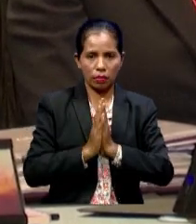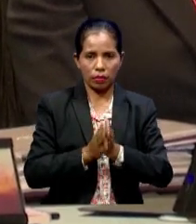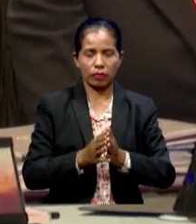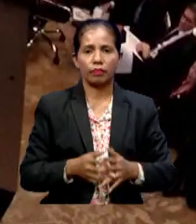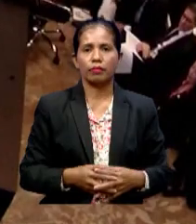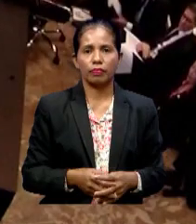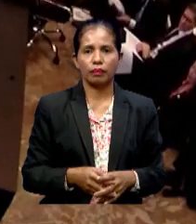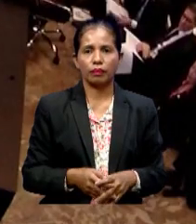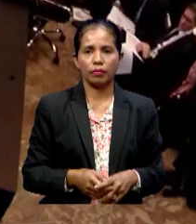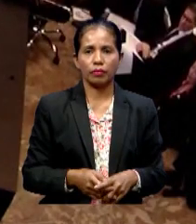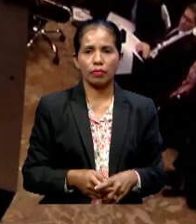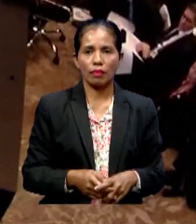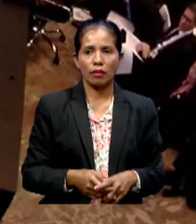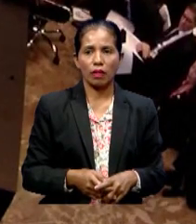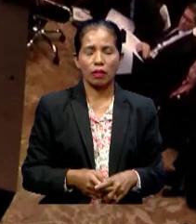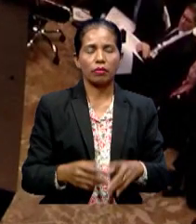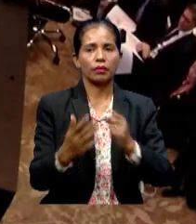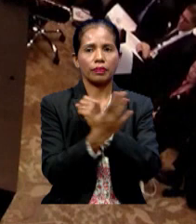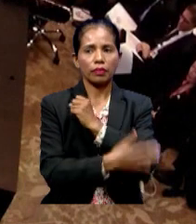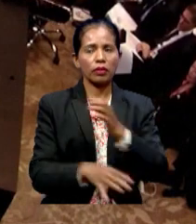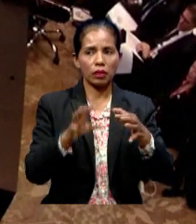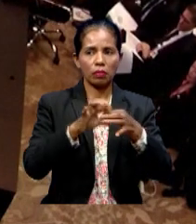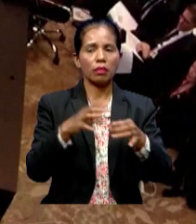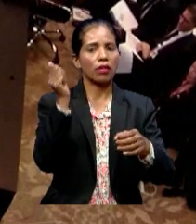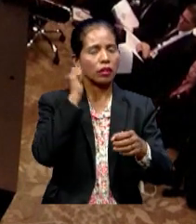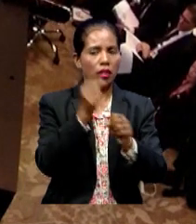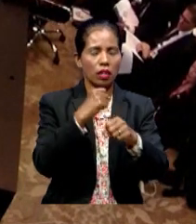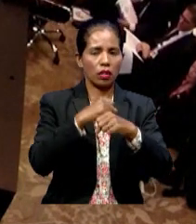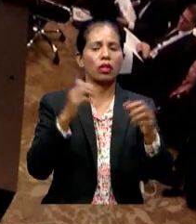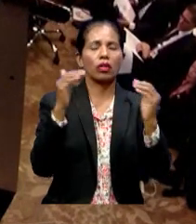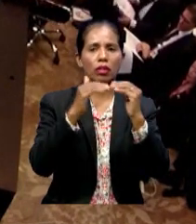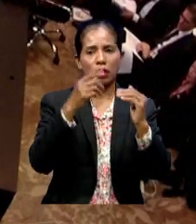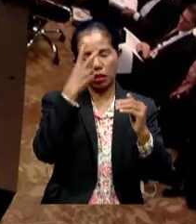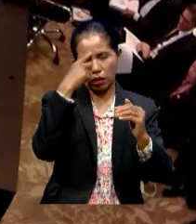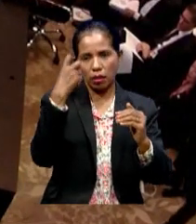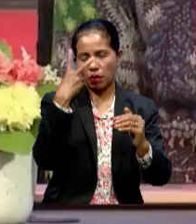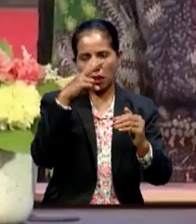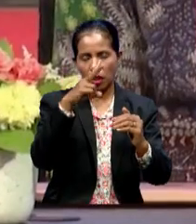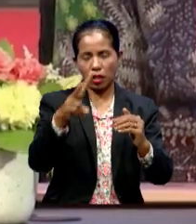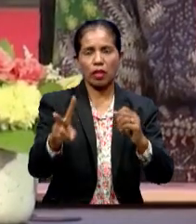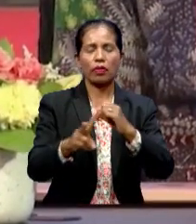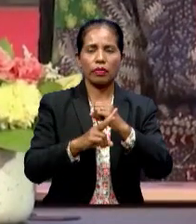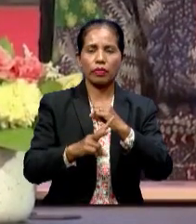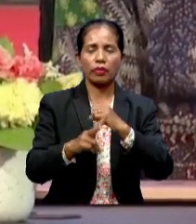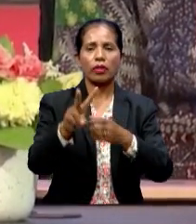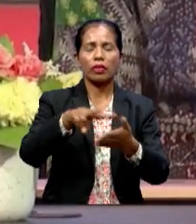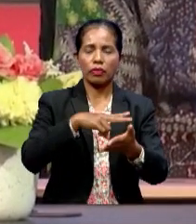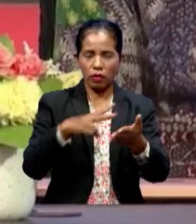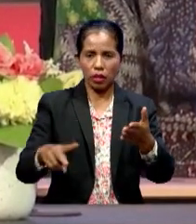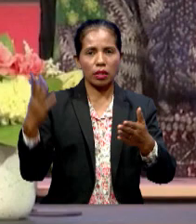Myanmar. Nação membro ASEAN realiza reunião refere tambahare violência e a Myanmar continua a